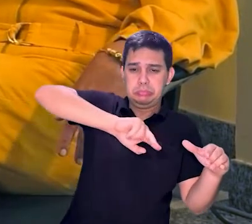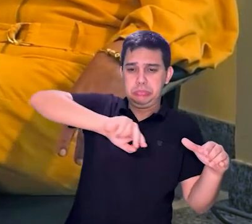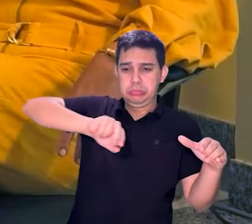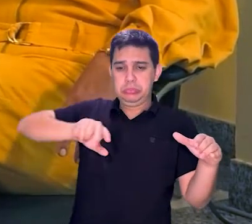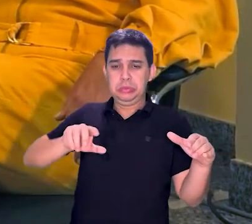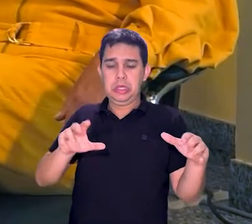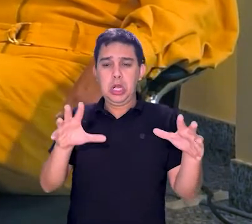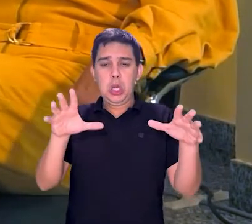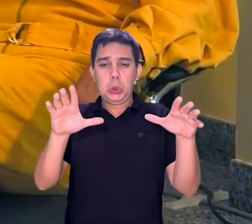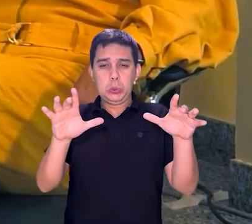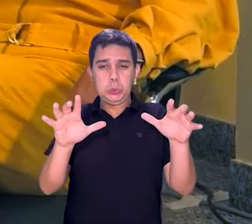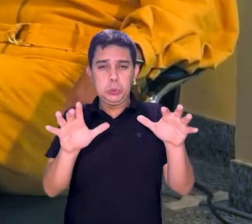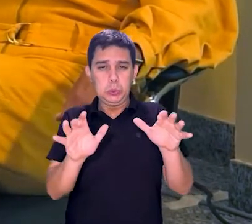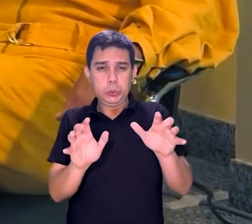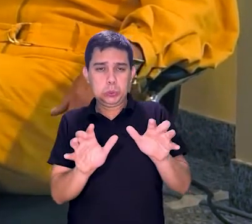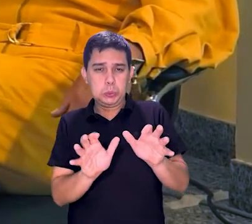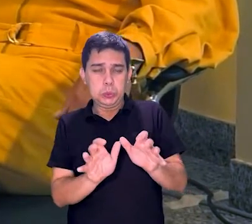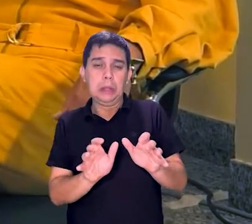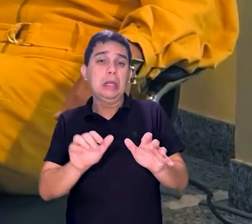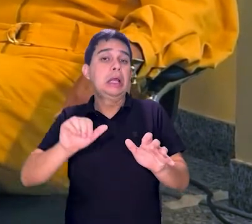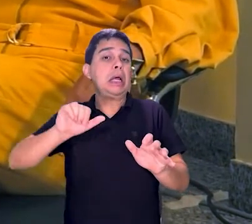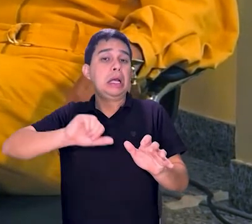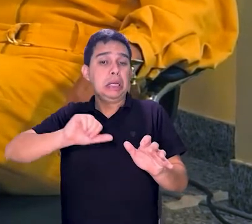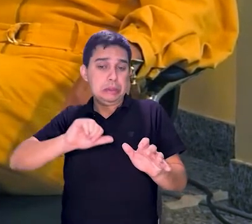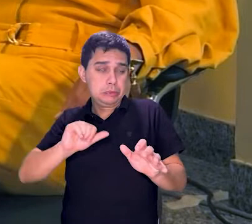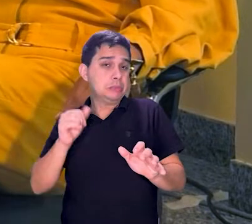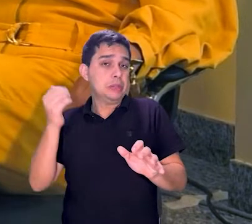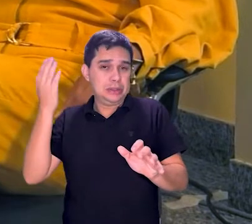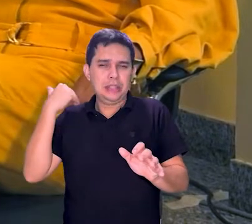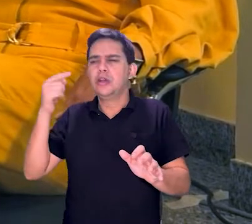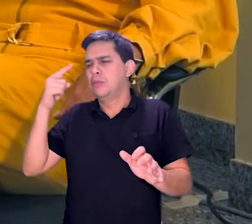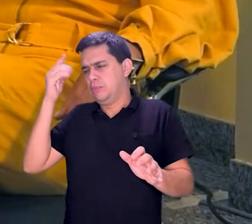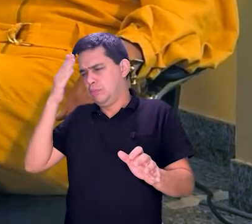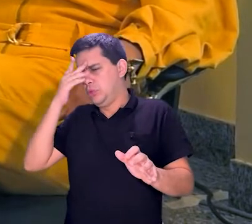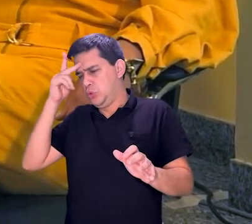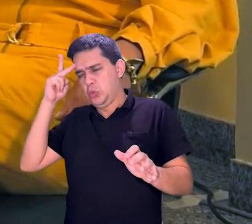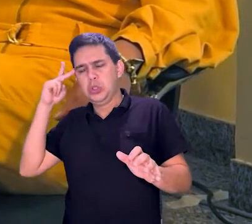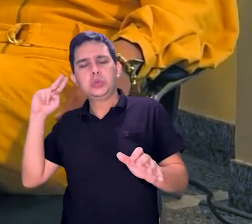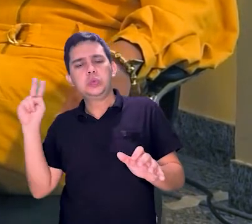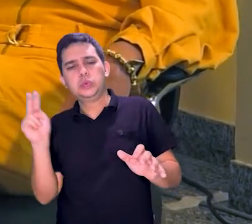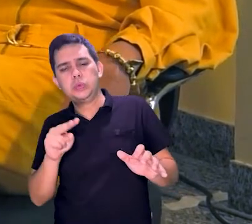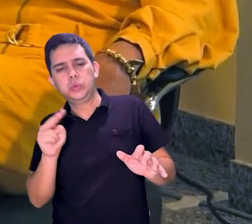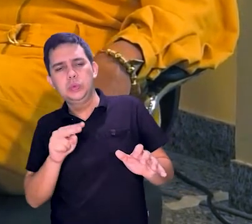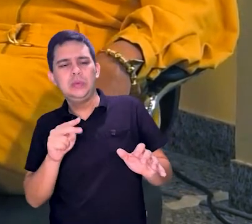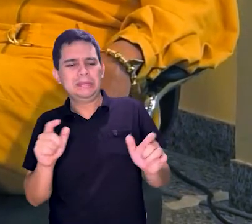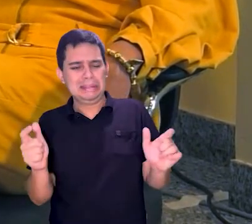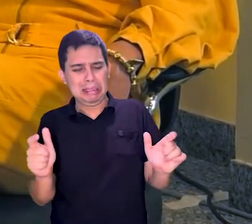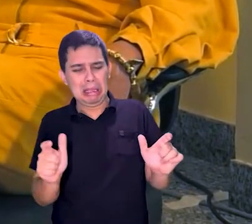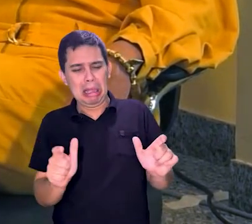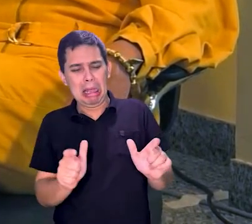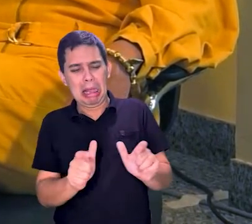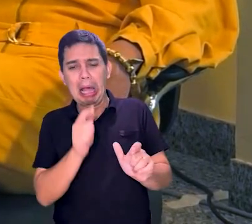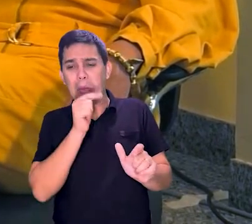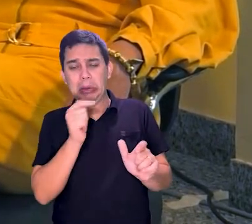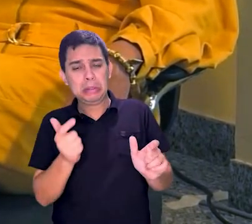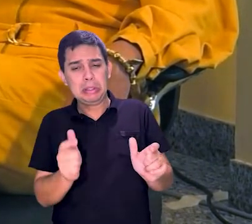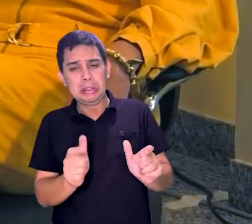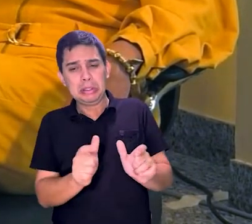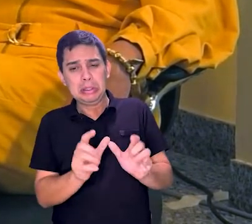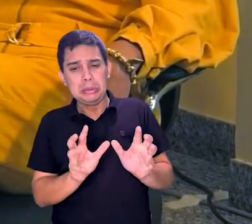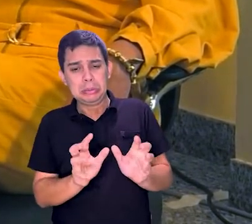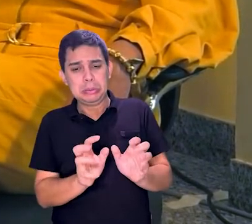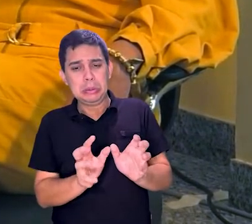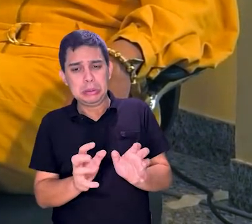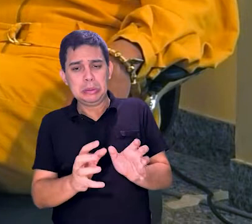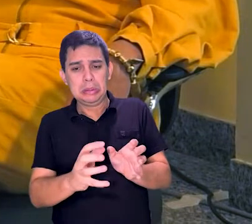um prazo de vida com prospecção muito reduzida, quer dizer,